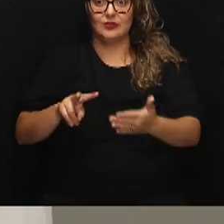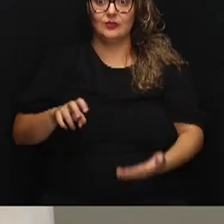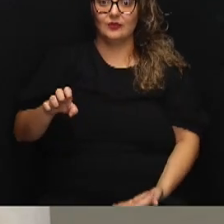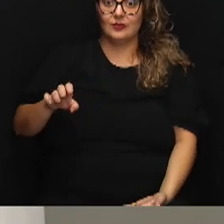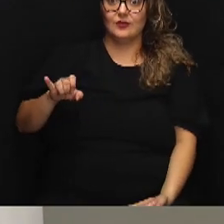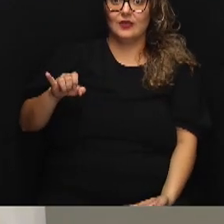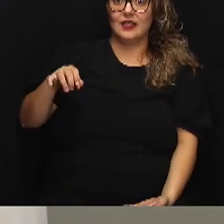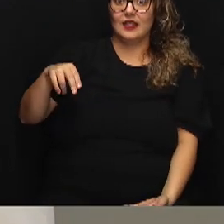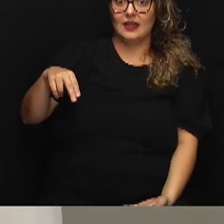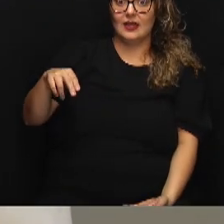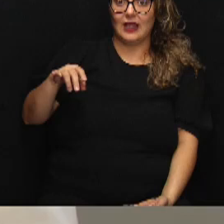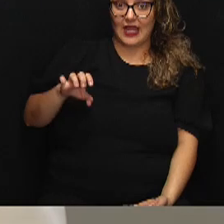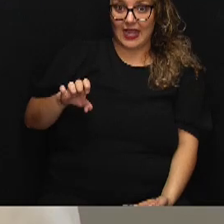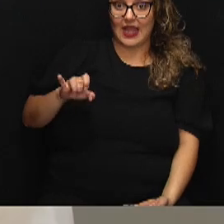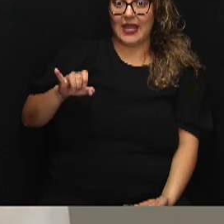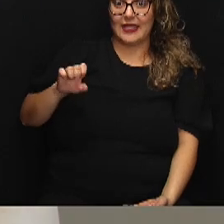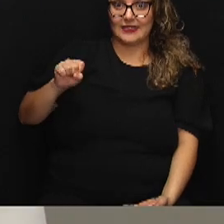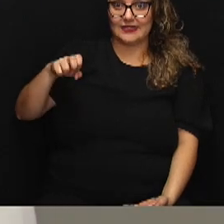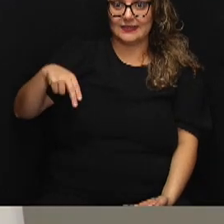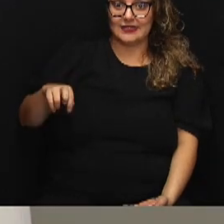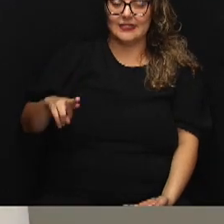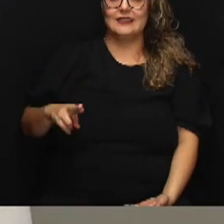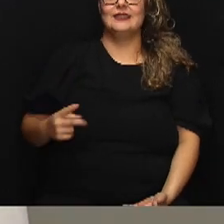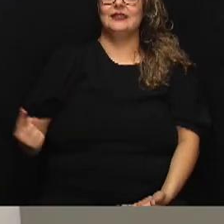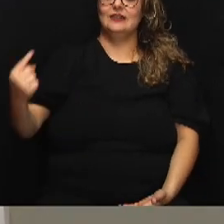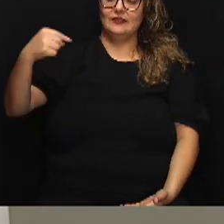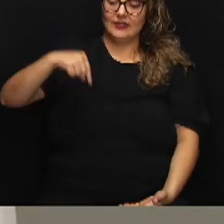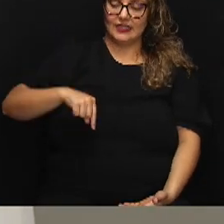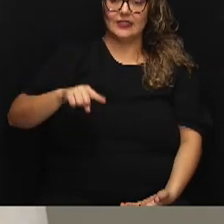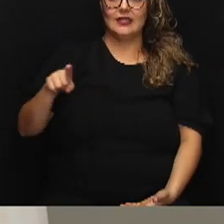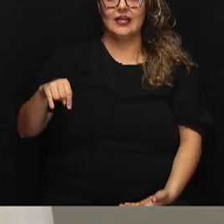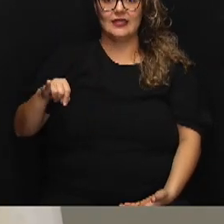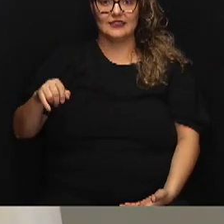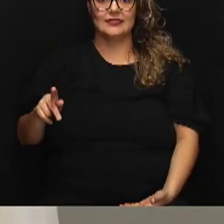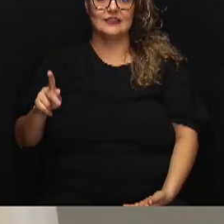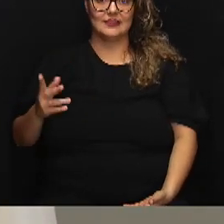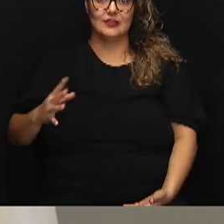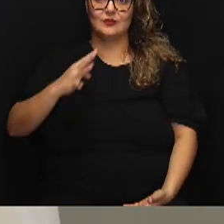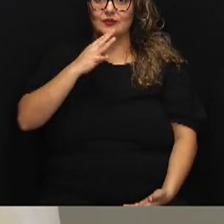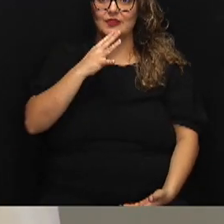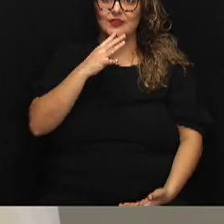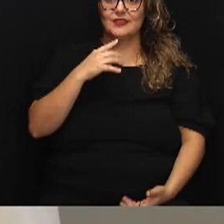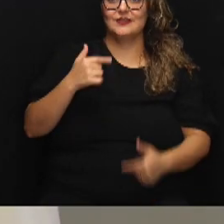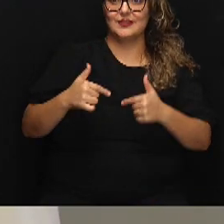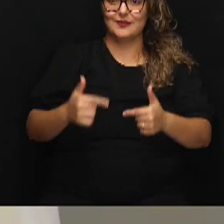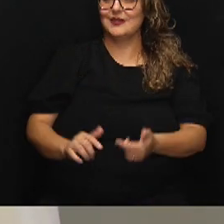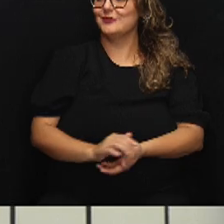vale a pena vir até a biblioteca, até a Gibiteca da Zinc, para conhecer a obra do Eisner.